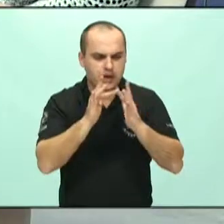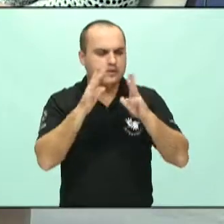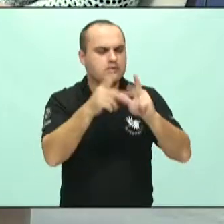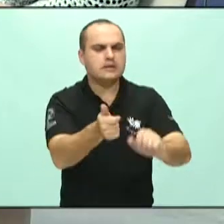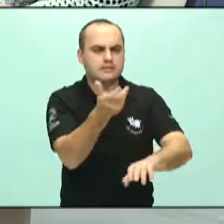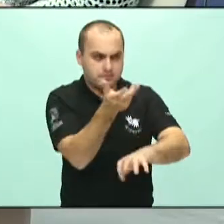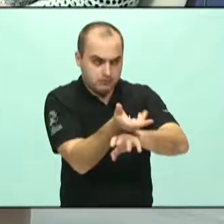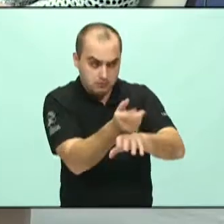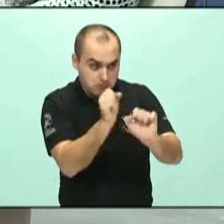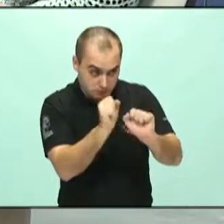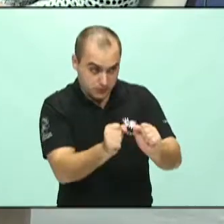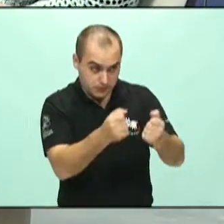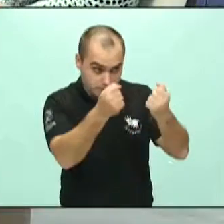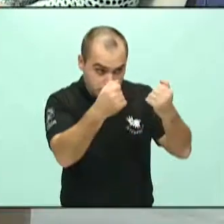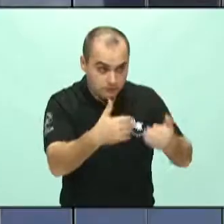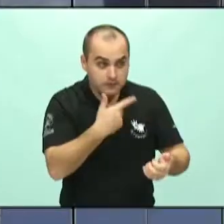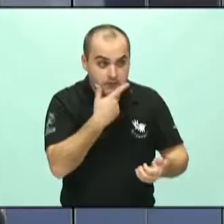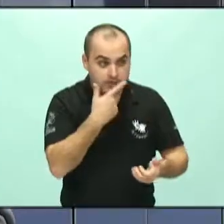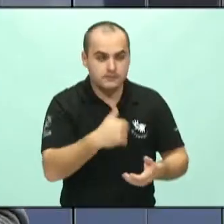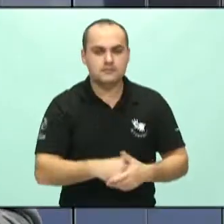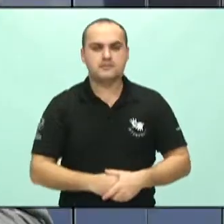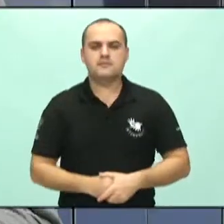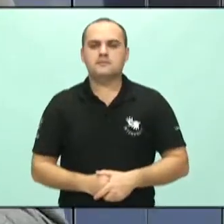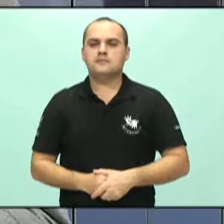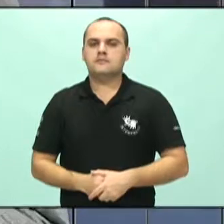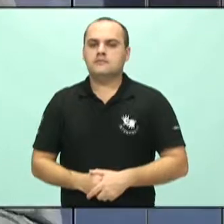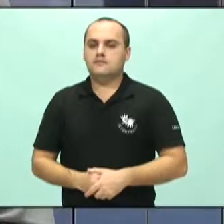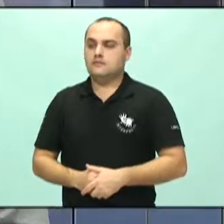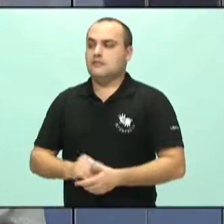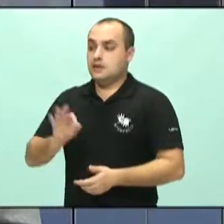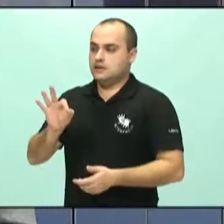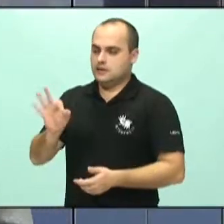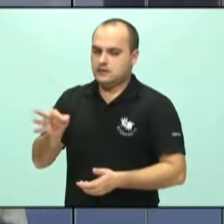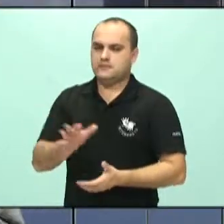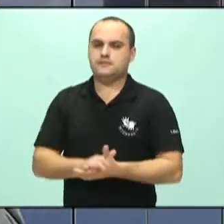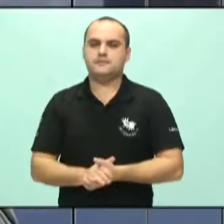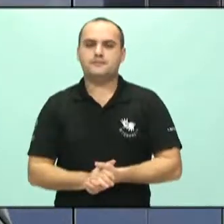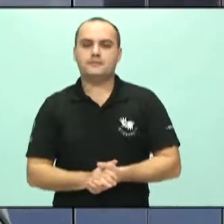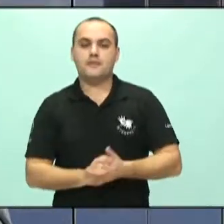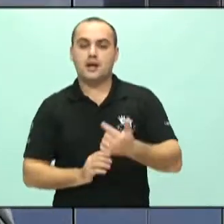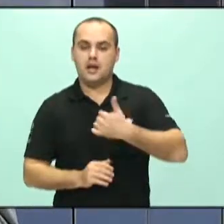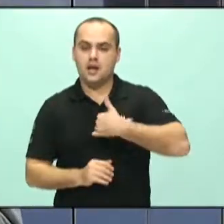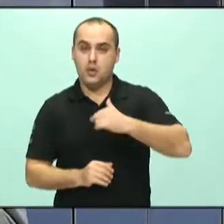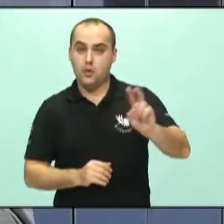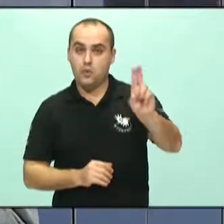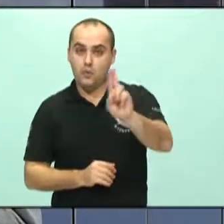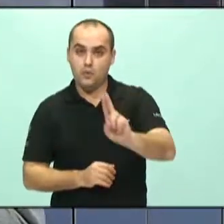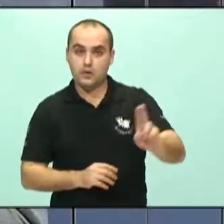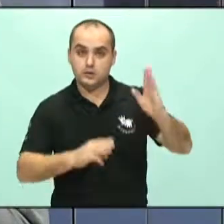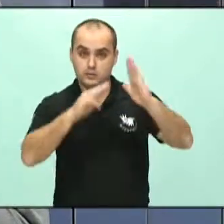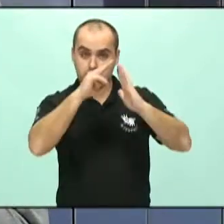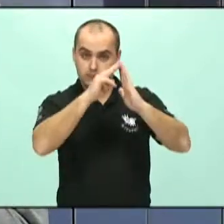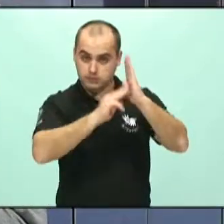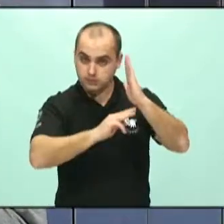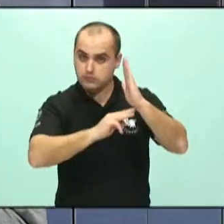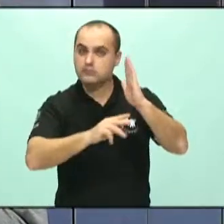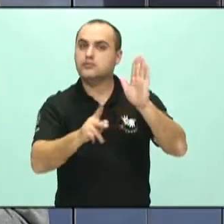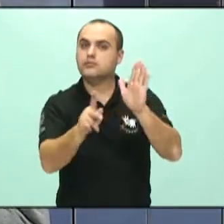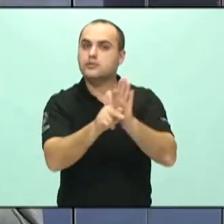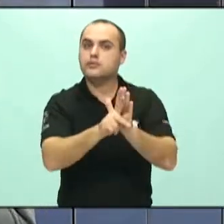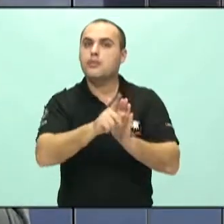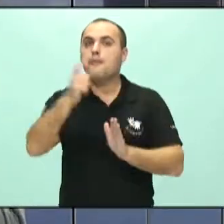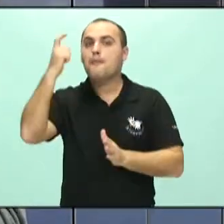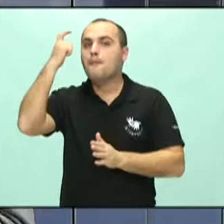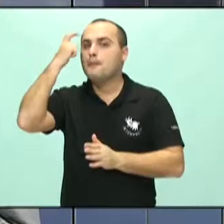pouquinho? Então, nós usamos uma metodologia de fazer com que a pessoa utilize